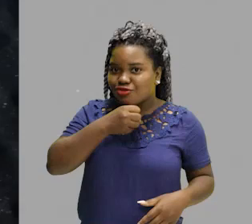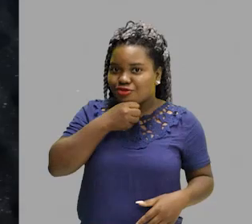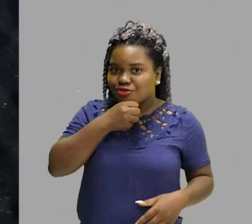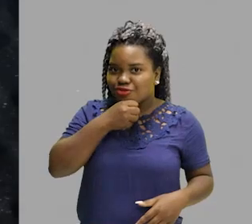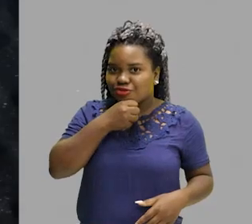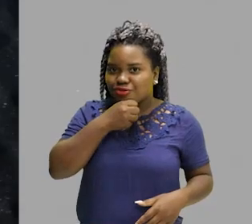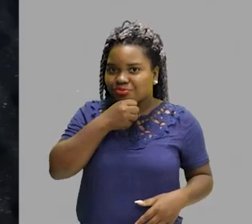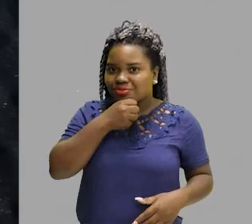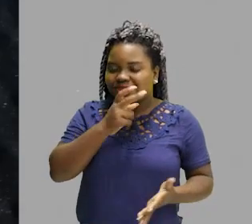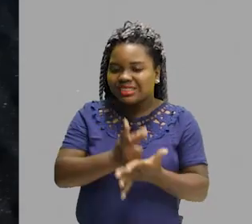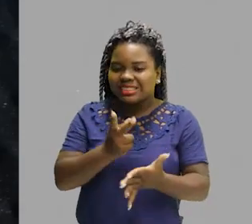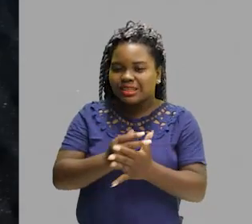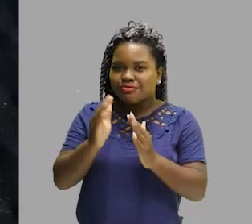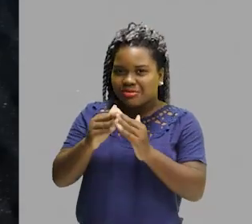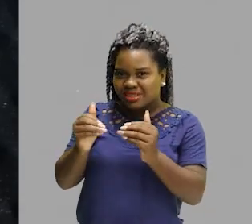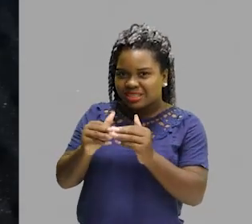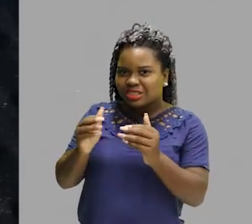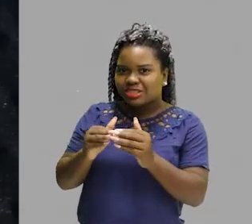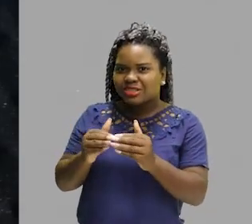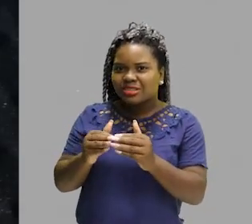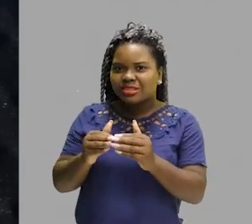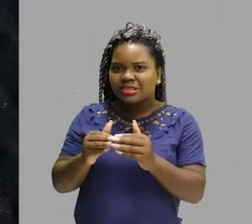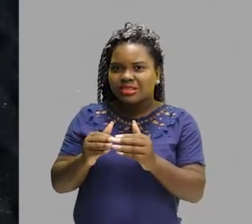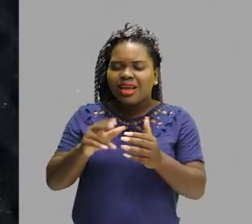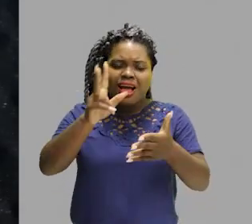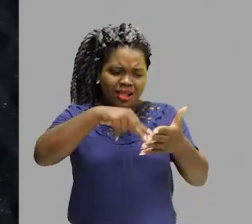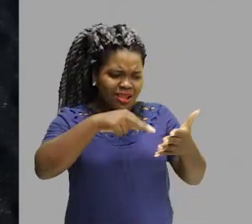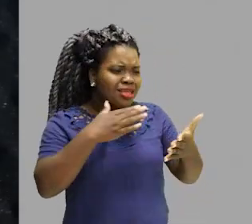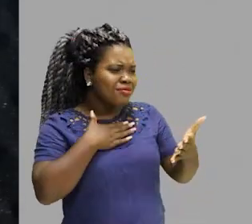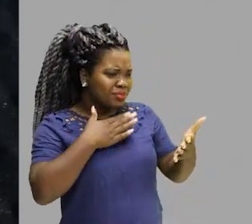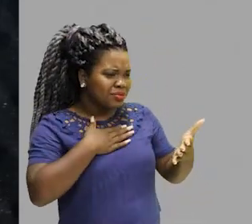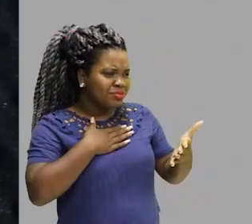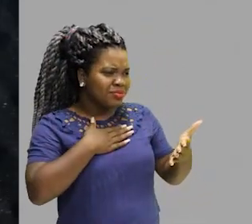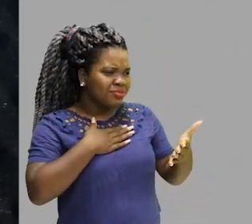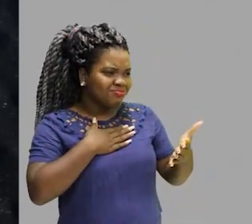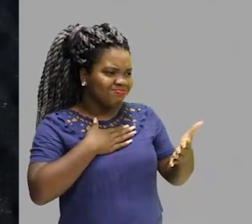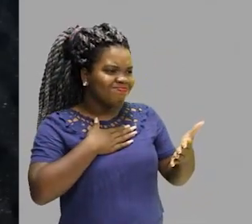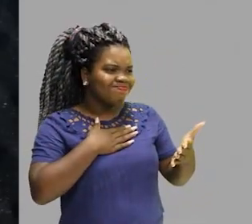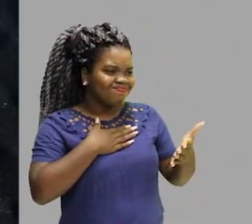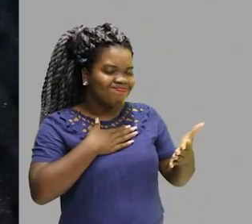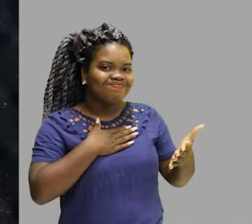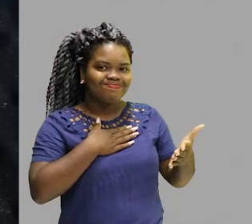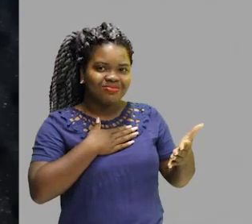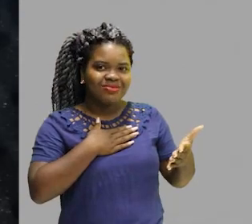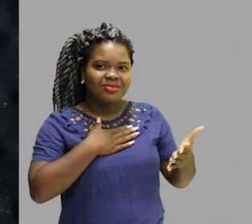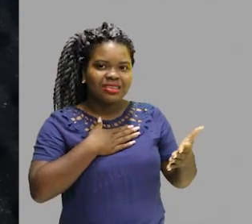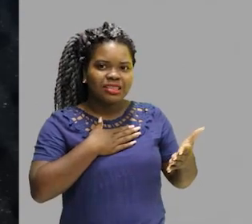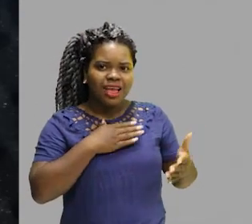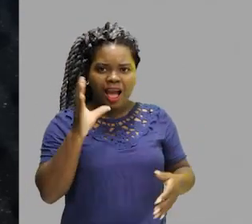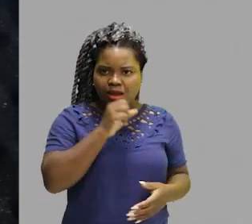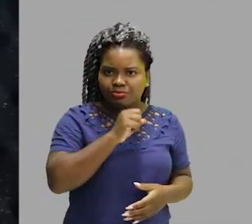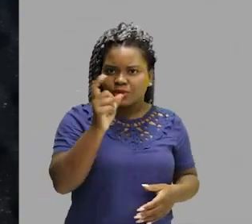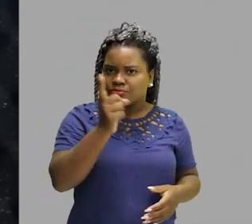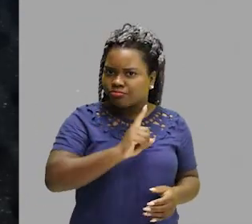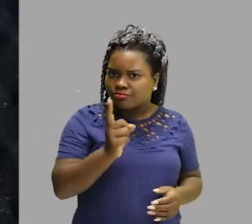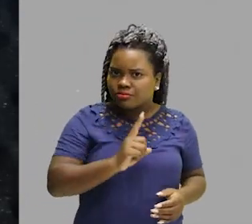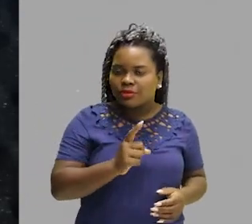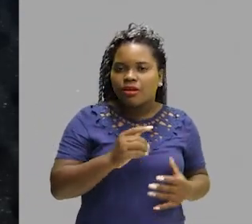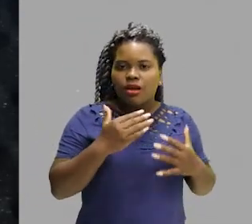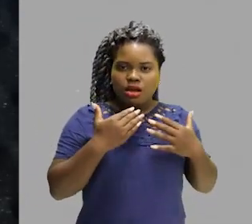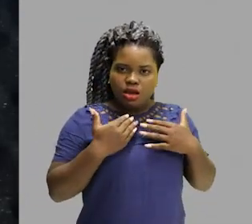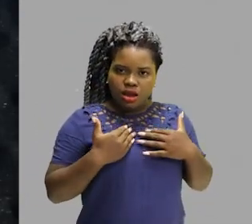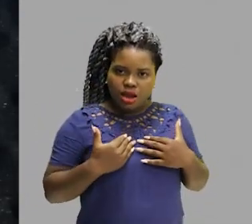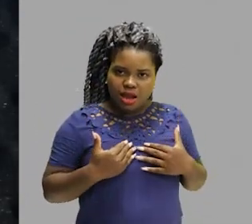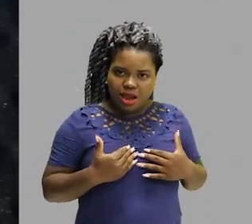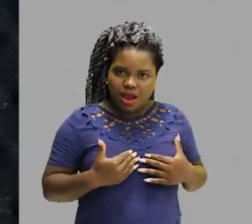leia para mim, alto e compassado, ou seja, não era para fazer uma leitura rápida, eu tinha que fazer uma leitura